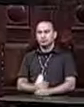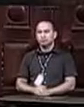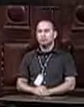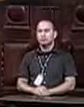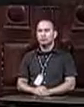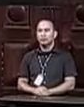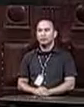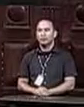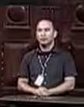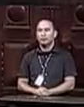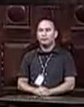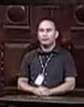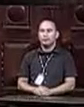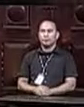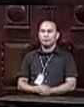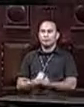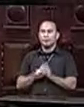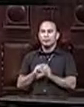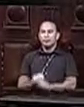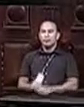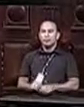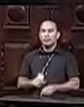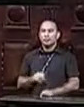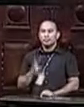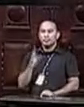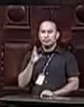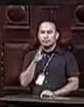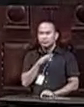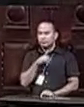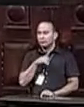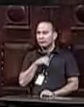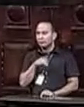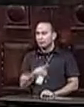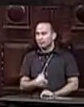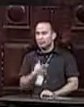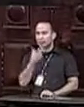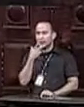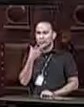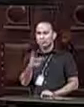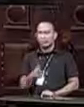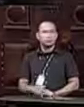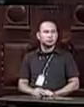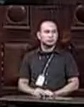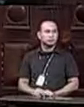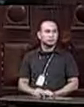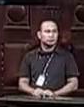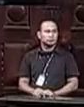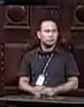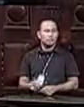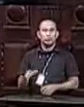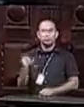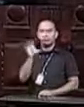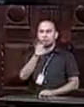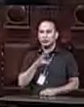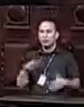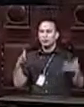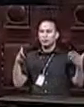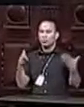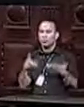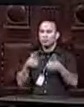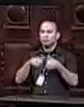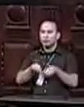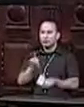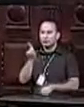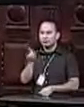um fenômeno da desmatriculação, se me permitem aqui o neologismo. O Estado agora está